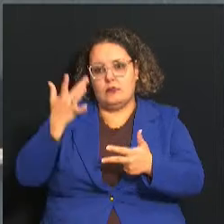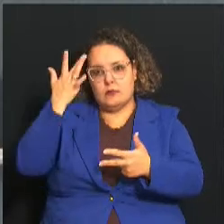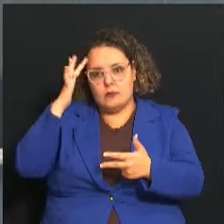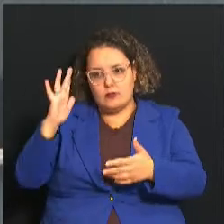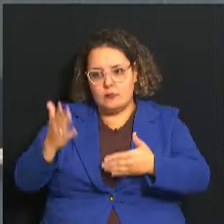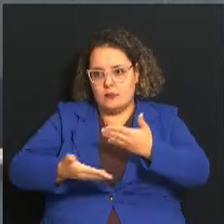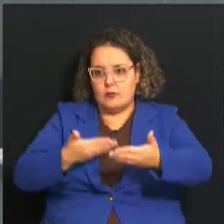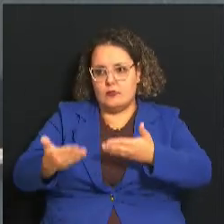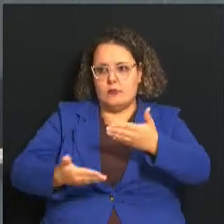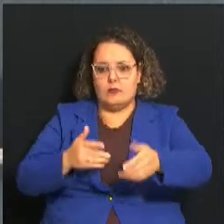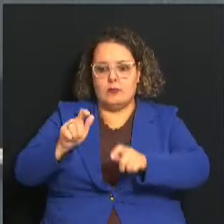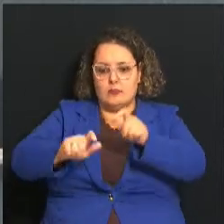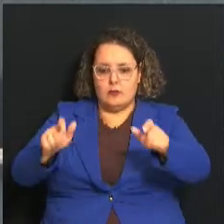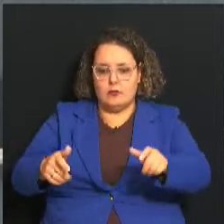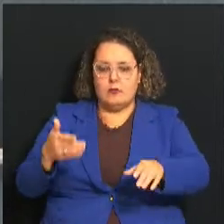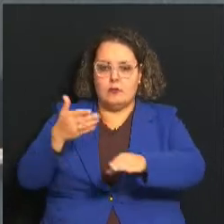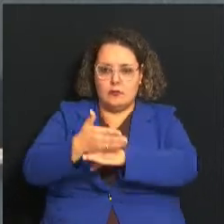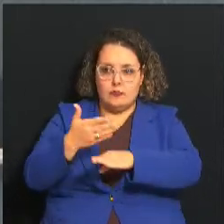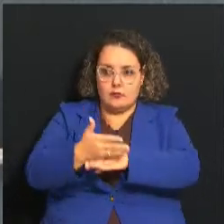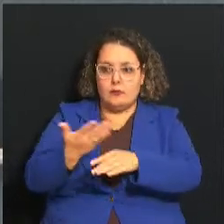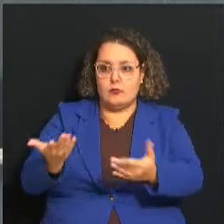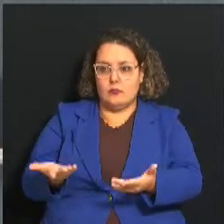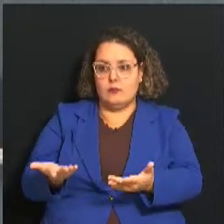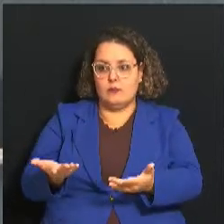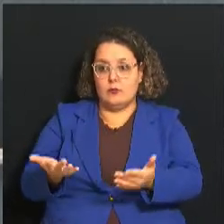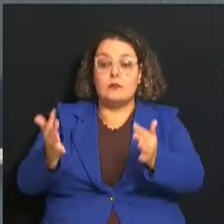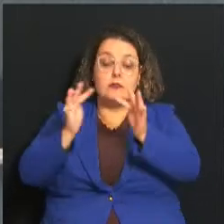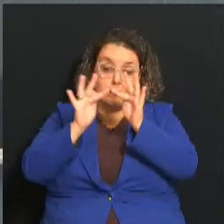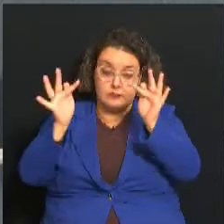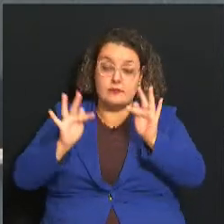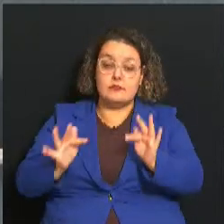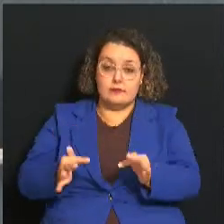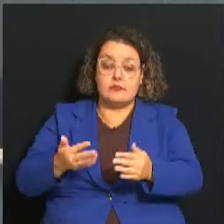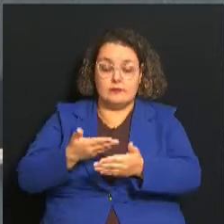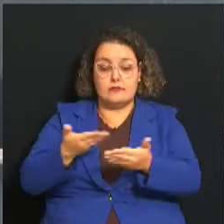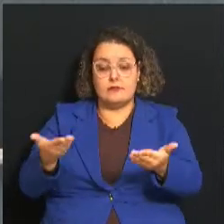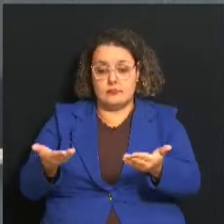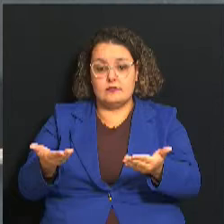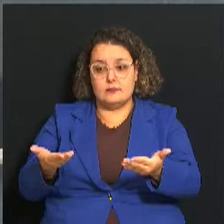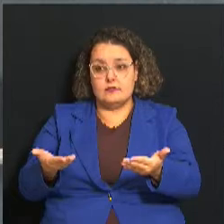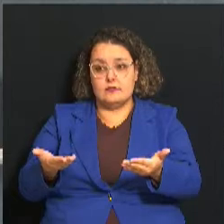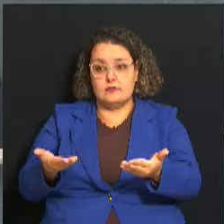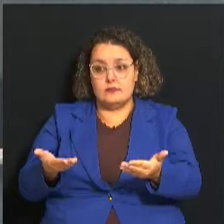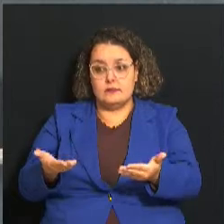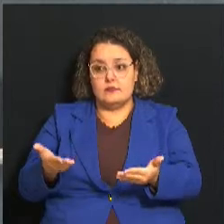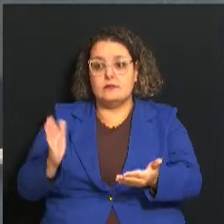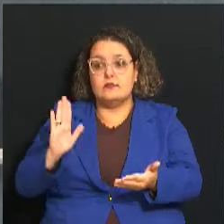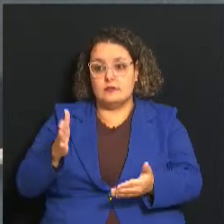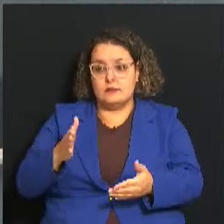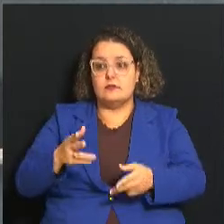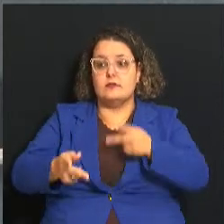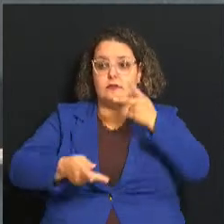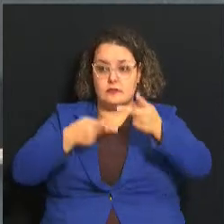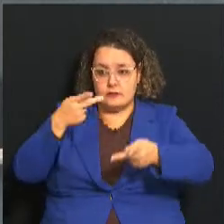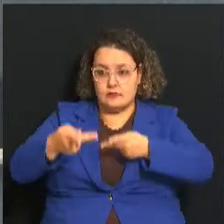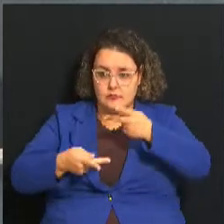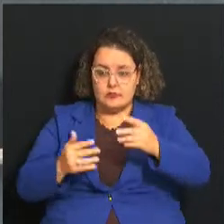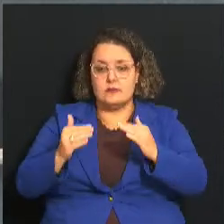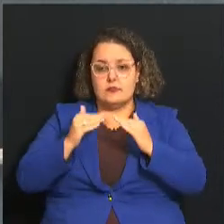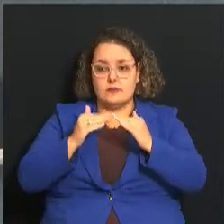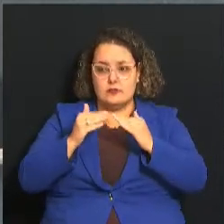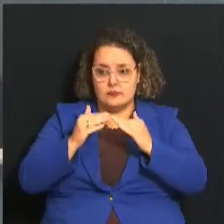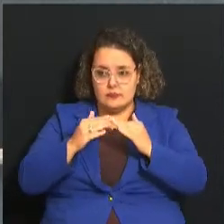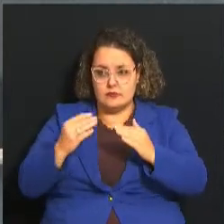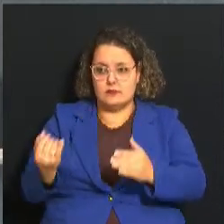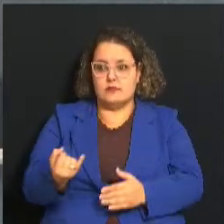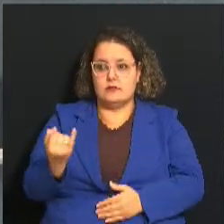participação popular. Então, eu fico feliz de vocês já se adiantarem e concordarem da importância